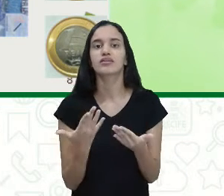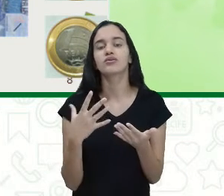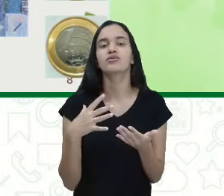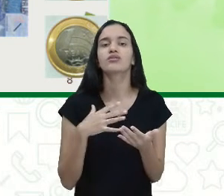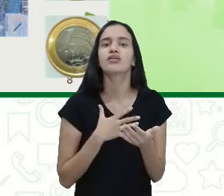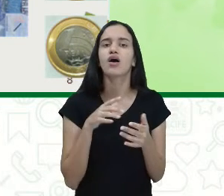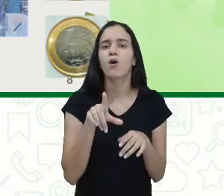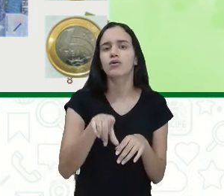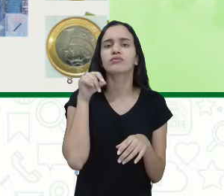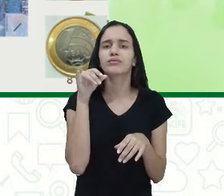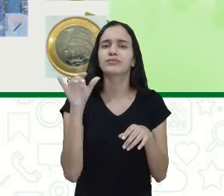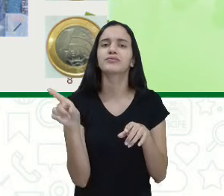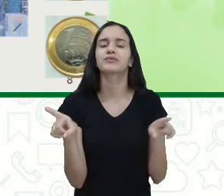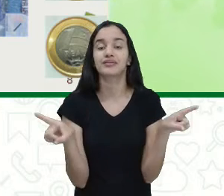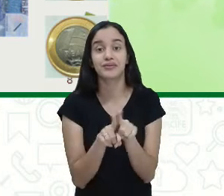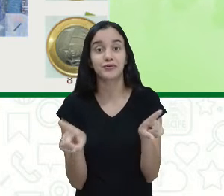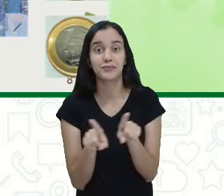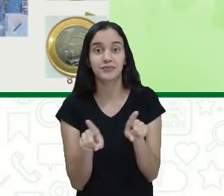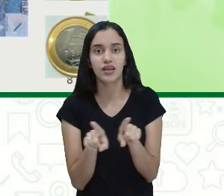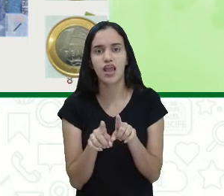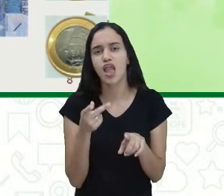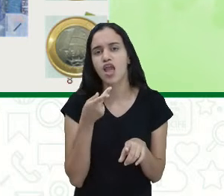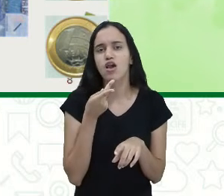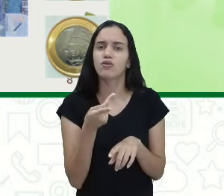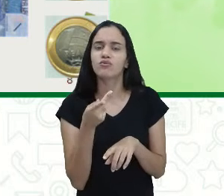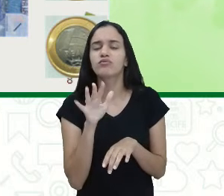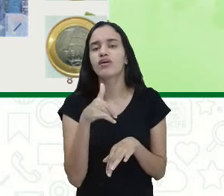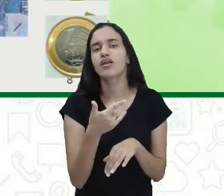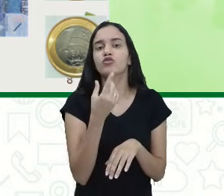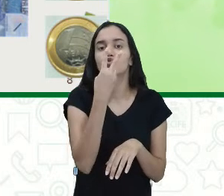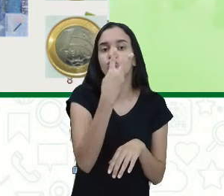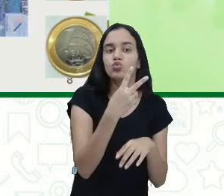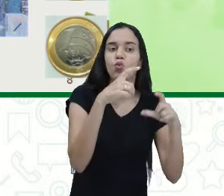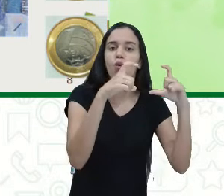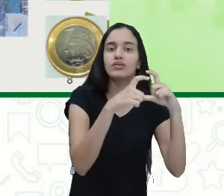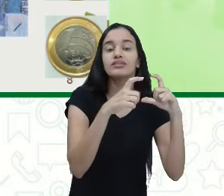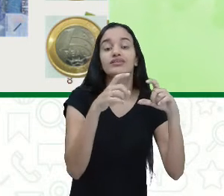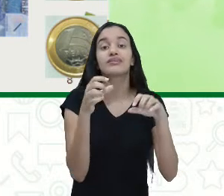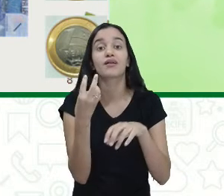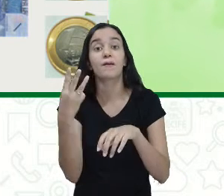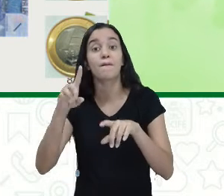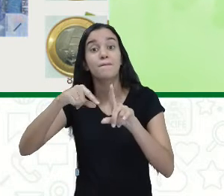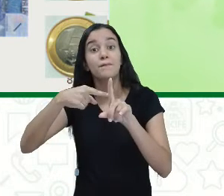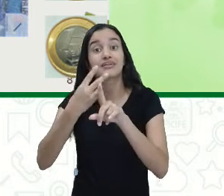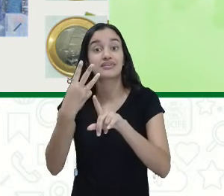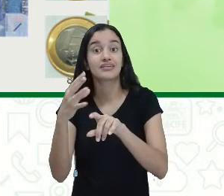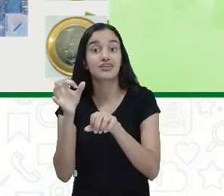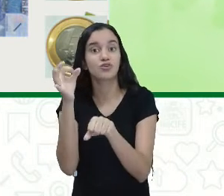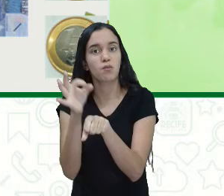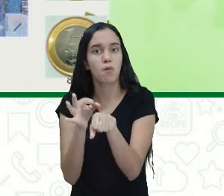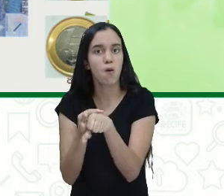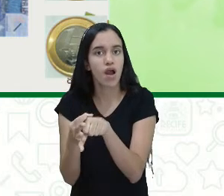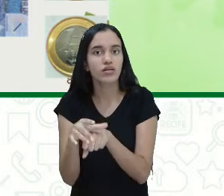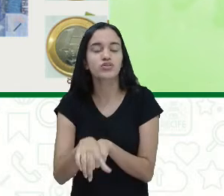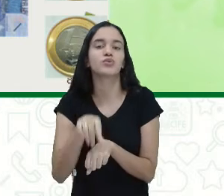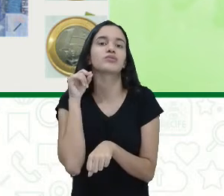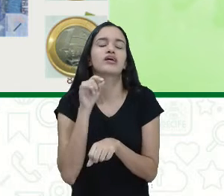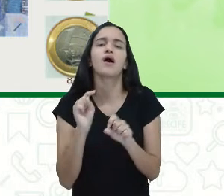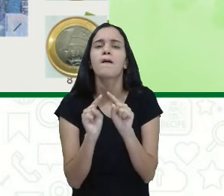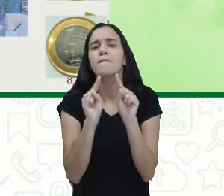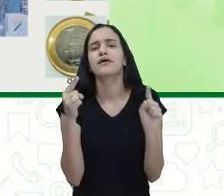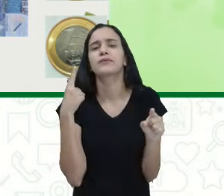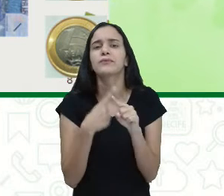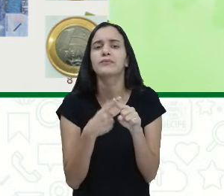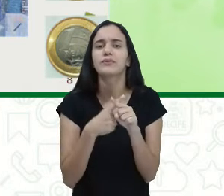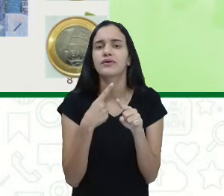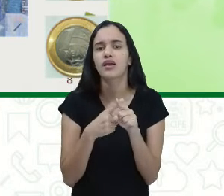outra opção também, eu digo para você, são duas cédulas e 3 moedas. Então, essa opção, mas porque